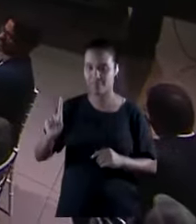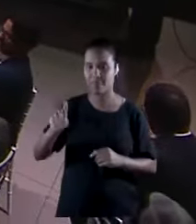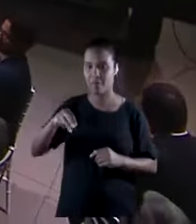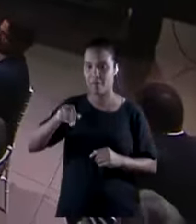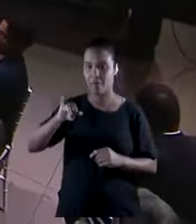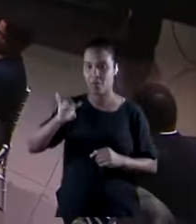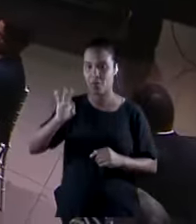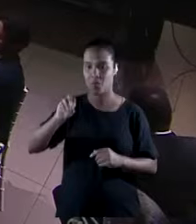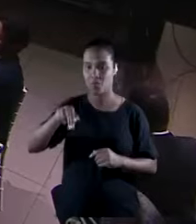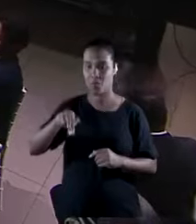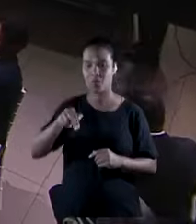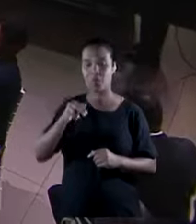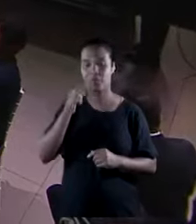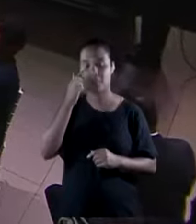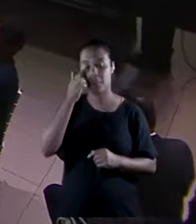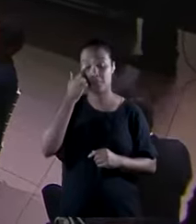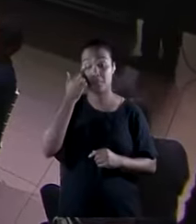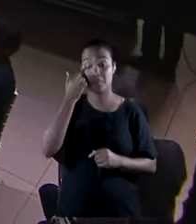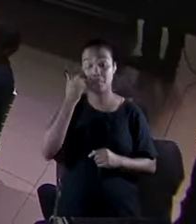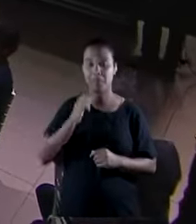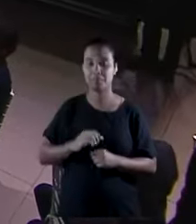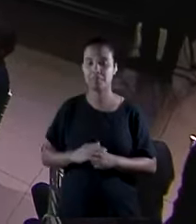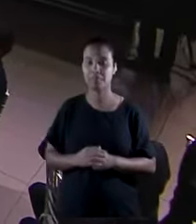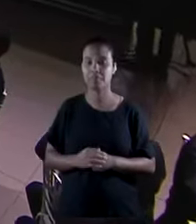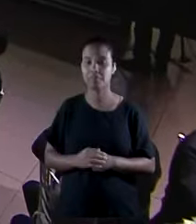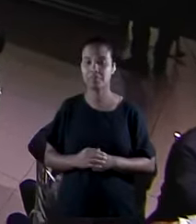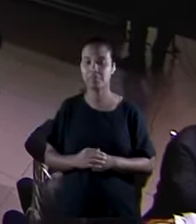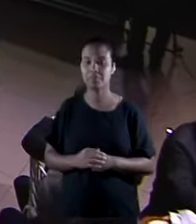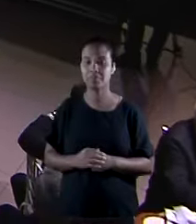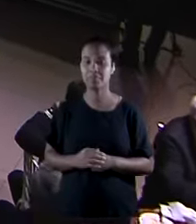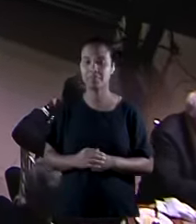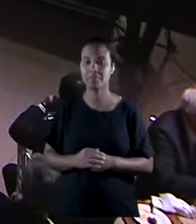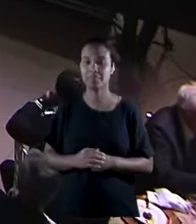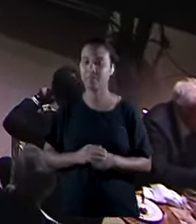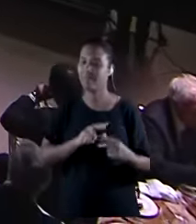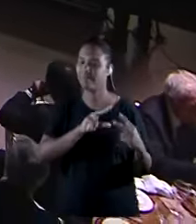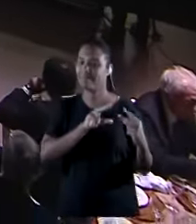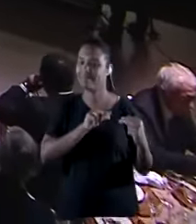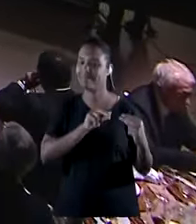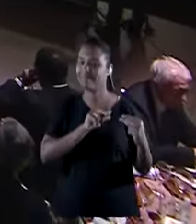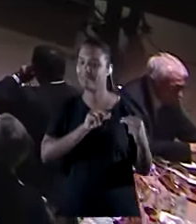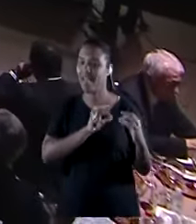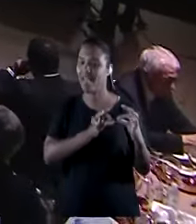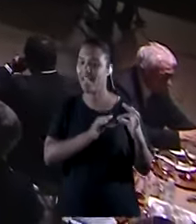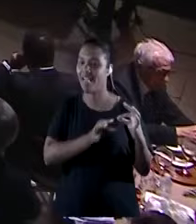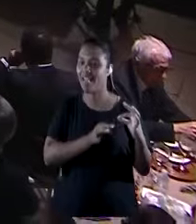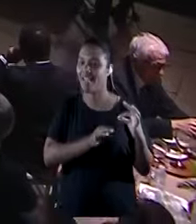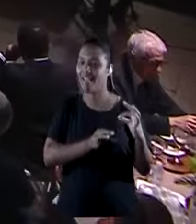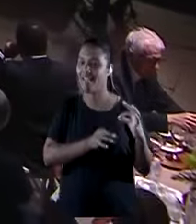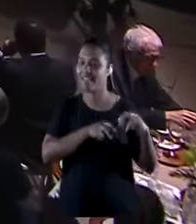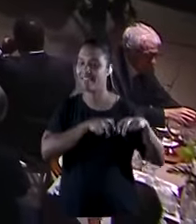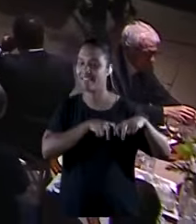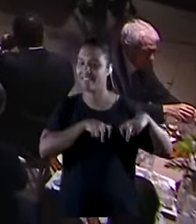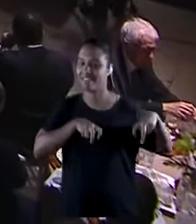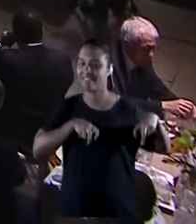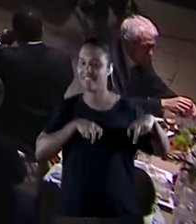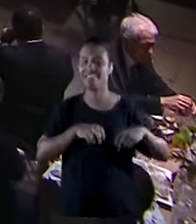Ixi, vai ficar nessa resenha aí? Vai demorar. Então vamos seguir aqui com a nossa noite de gala.